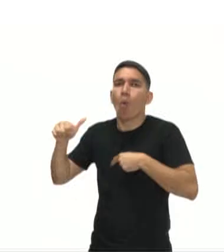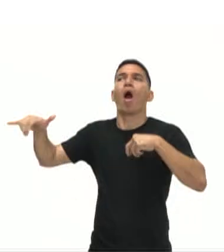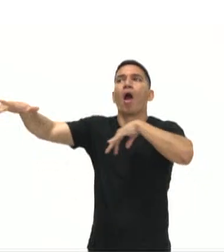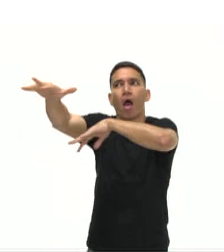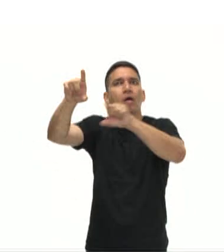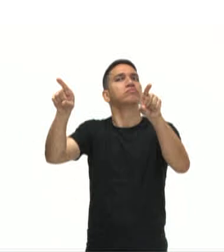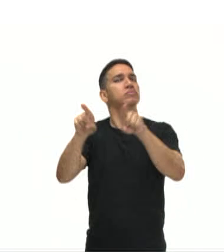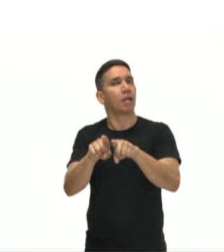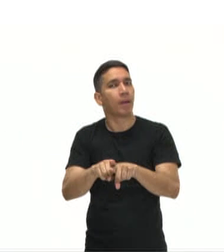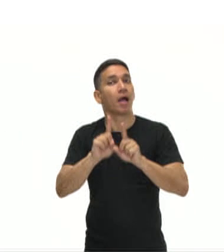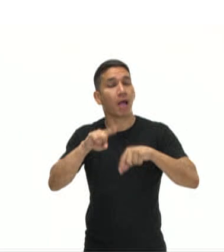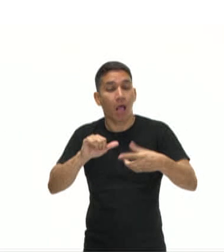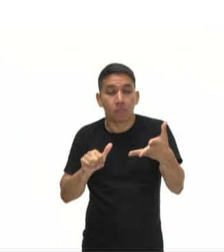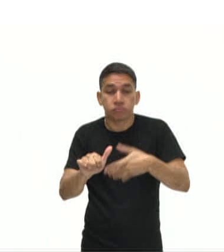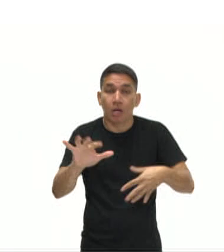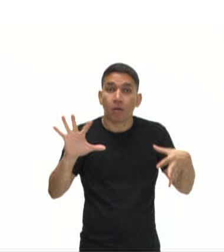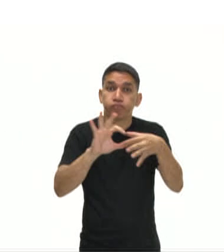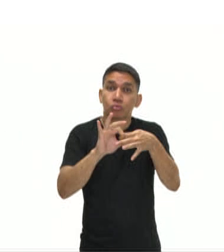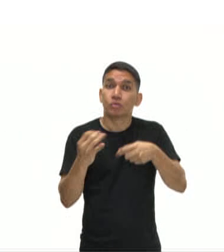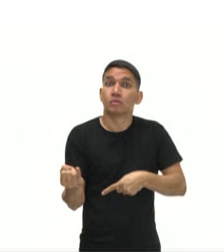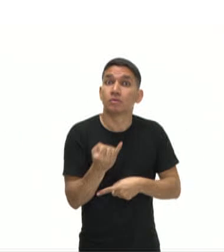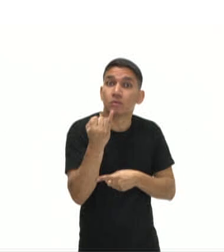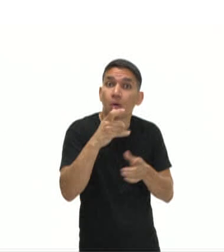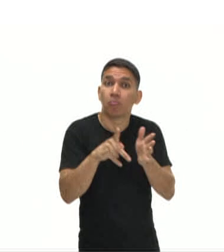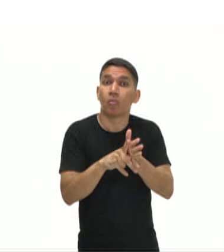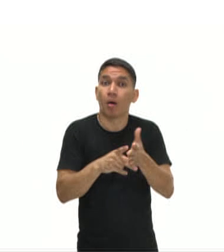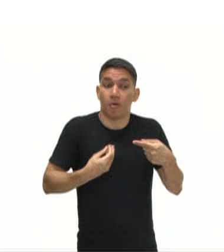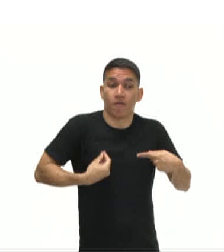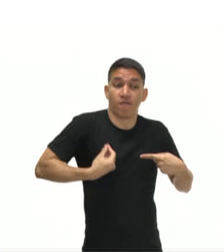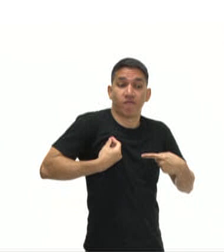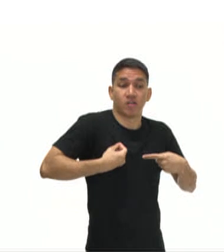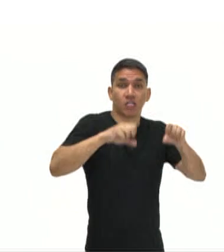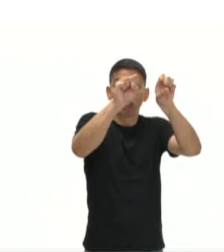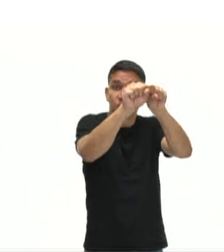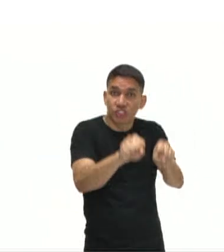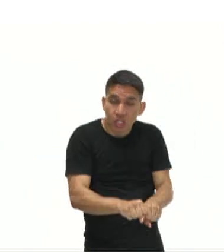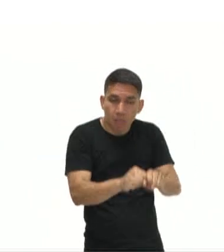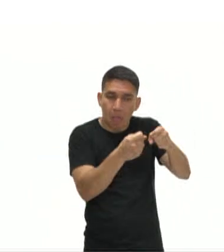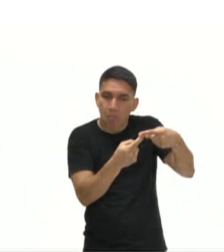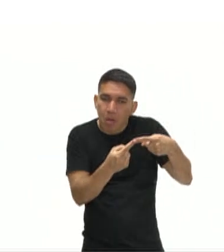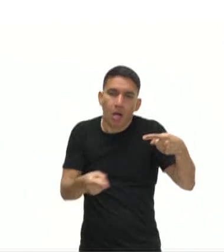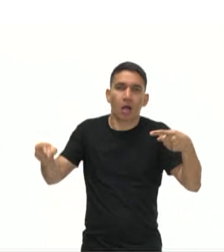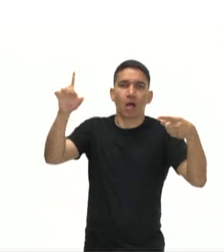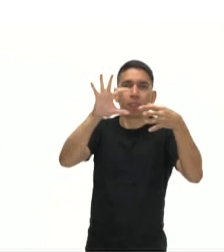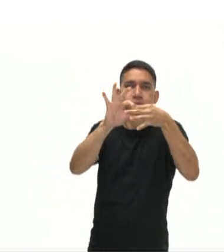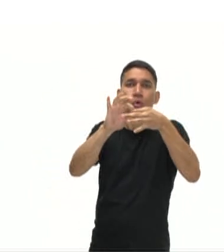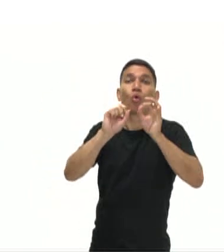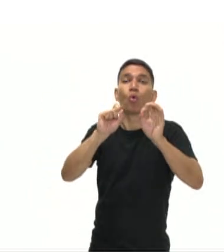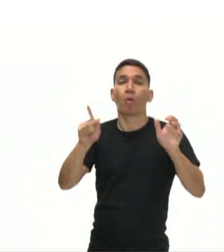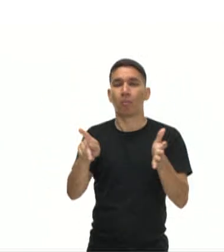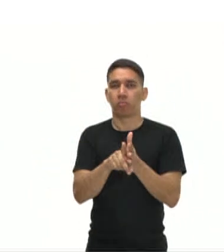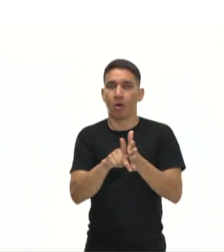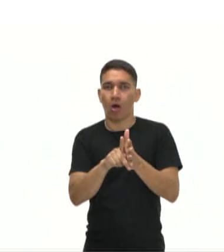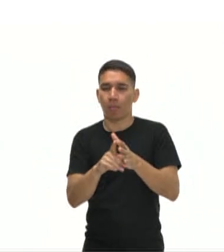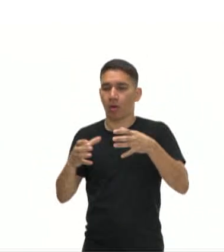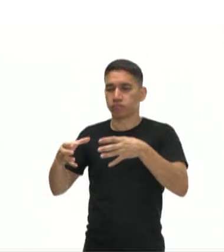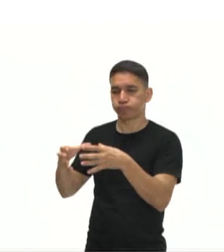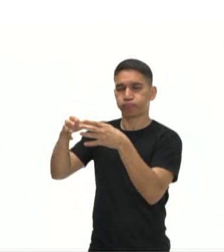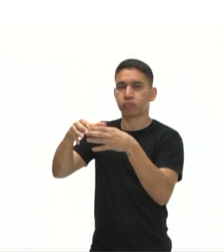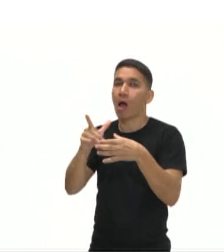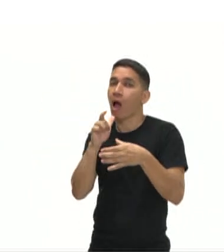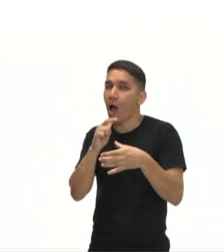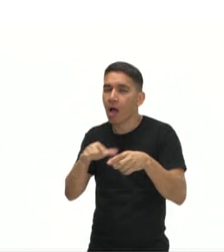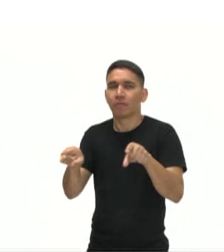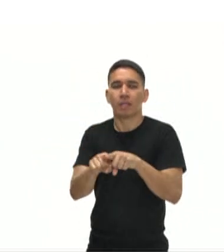um componente fundamental dos ecossistemas. Também um reservatório de água e de nutrientes, além